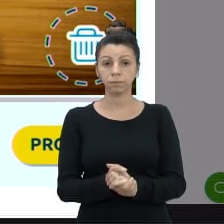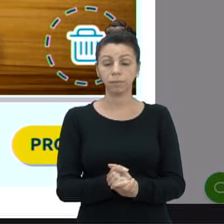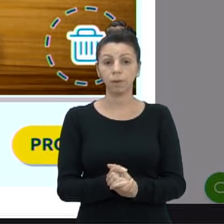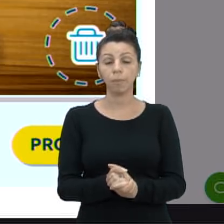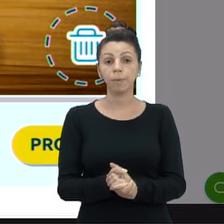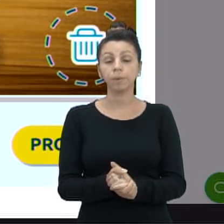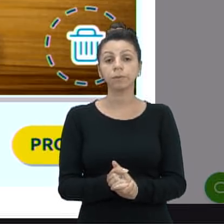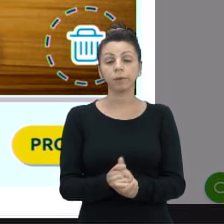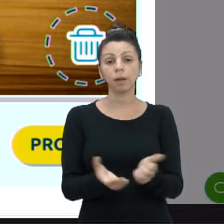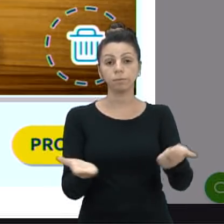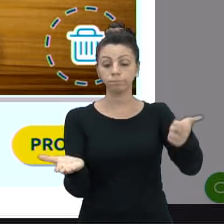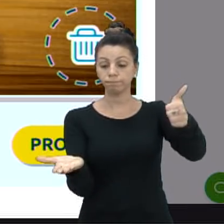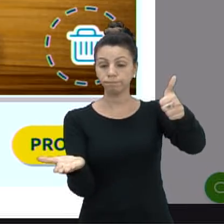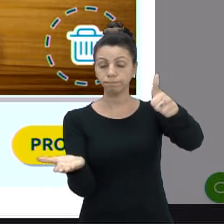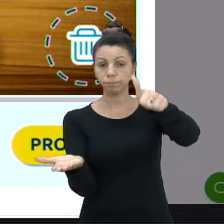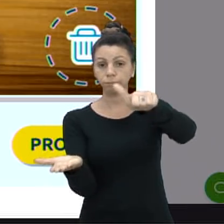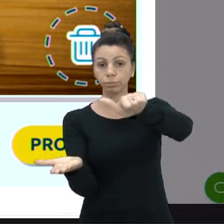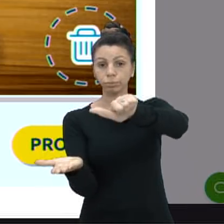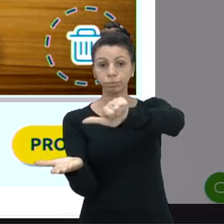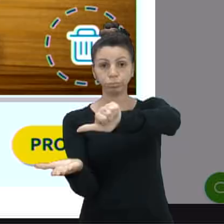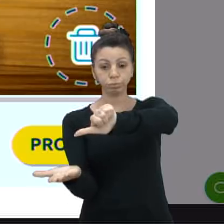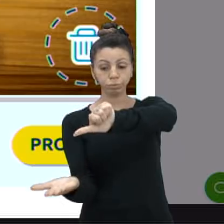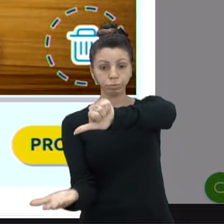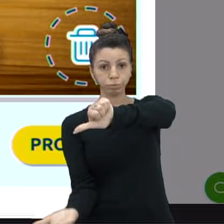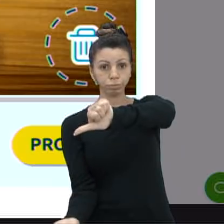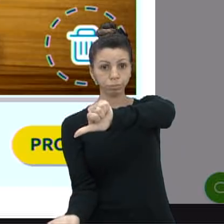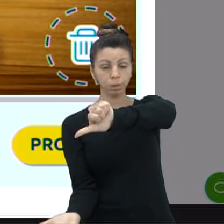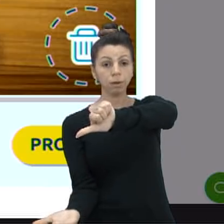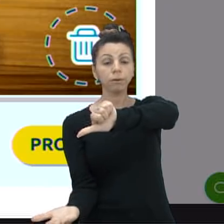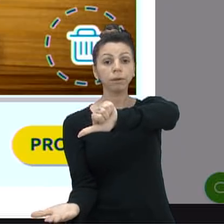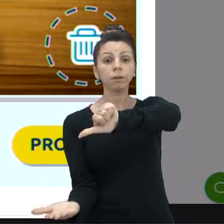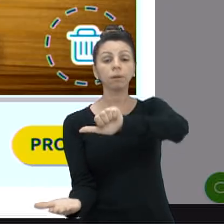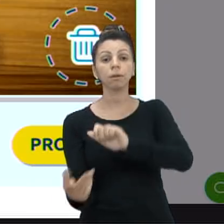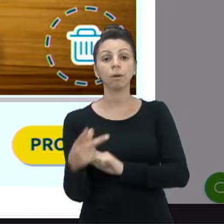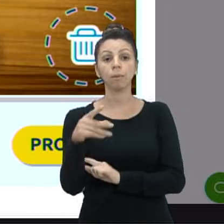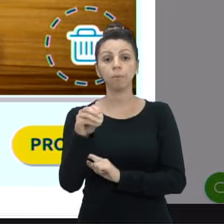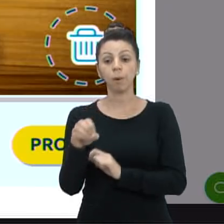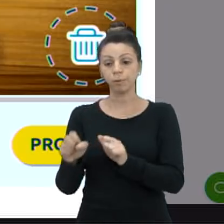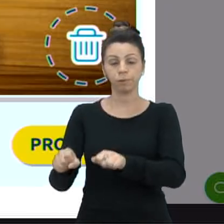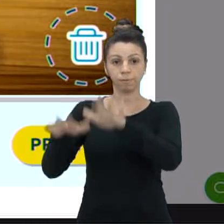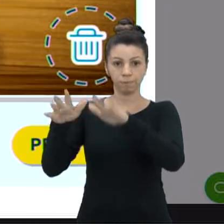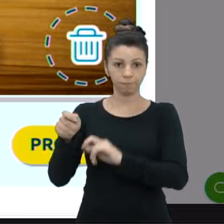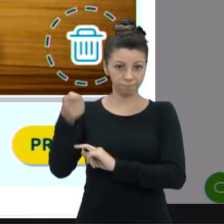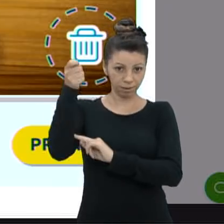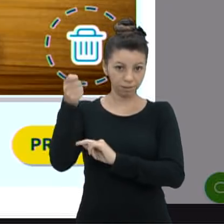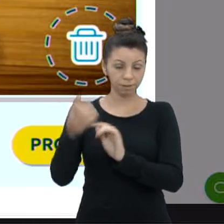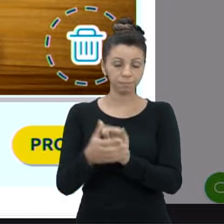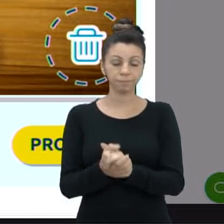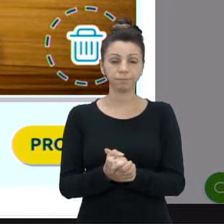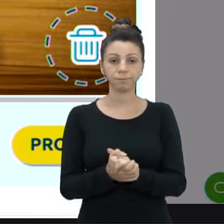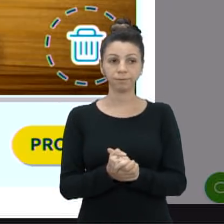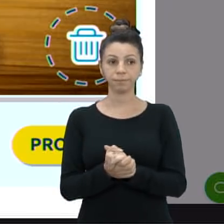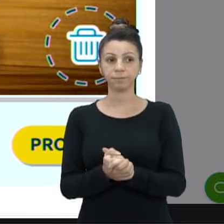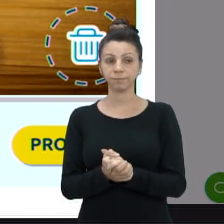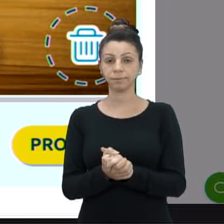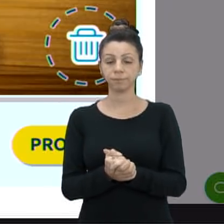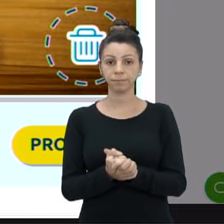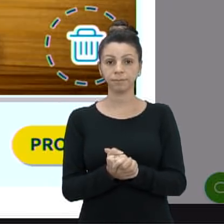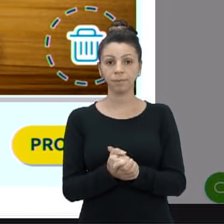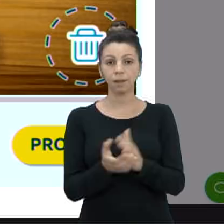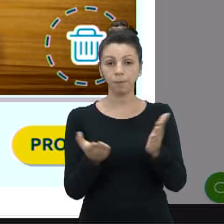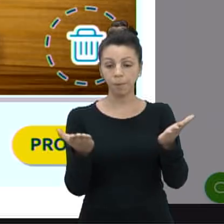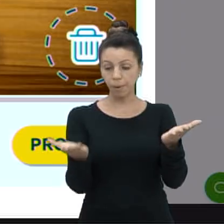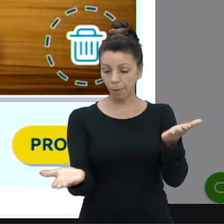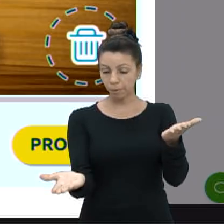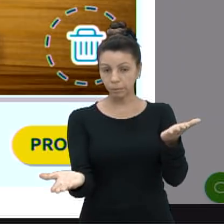vou mostrar uma outra estratégia que vocês podem usar para resolver essa atividade. Por exemplo, se vocês colocarem o 800, repara